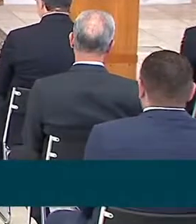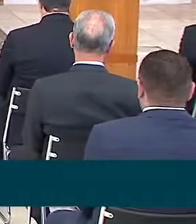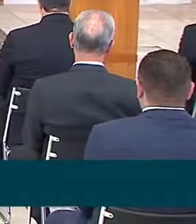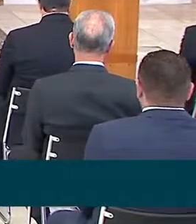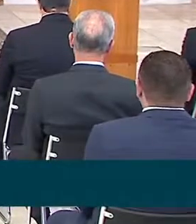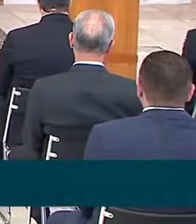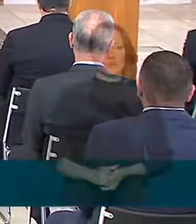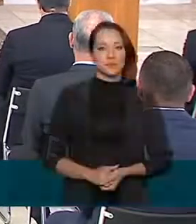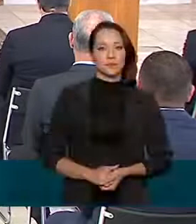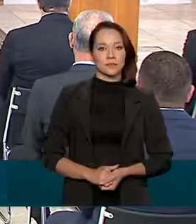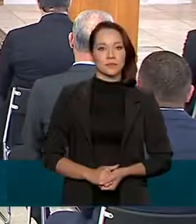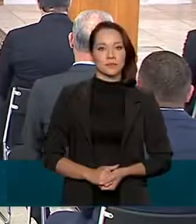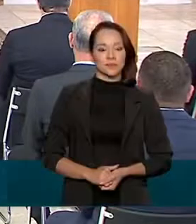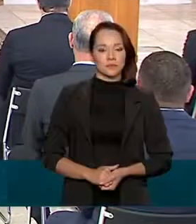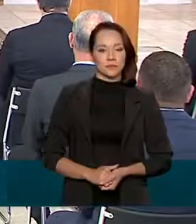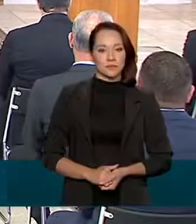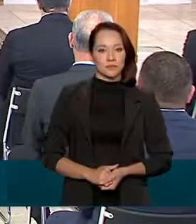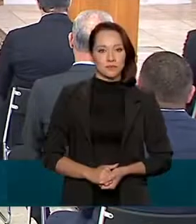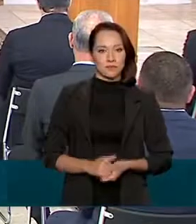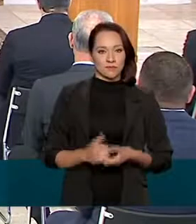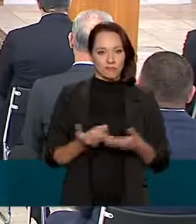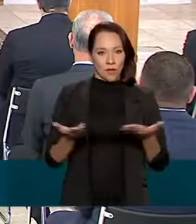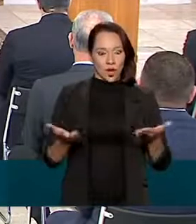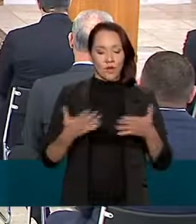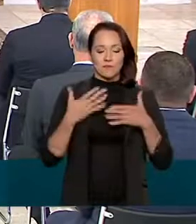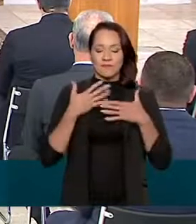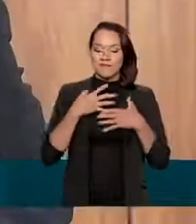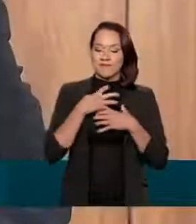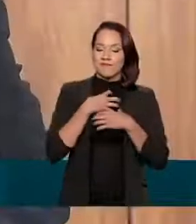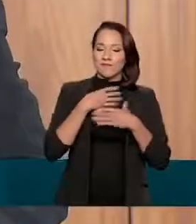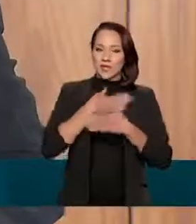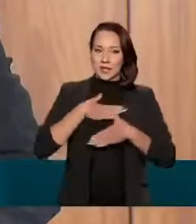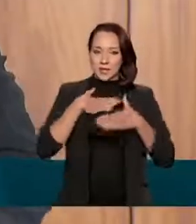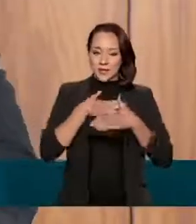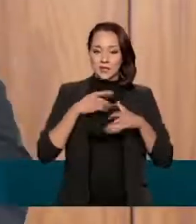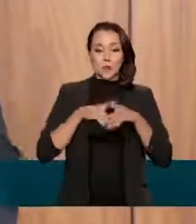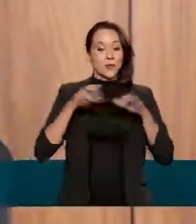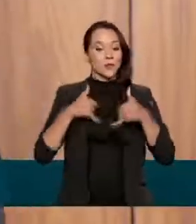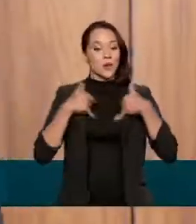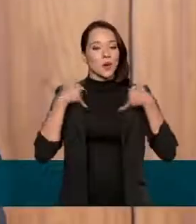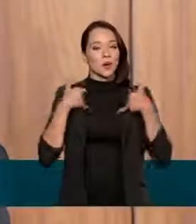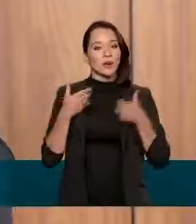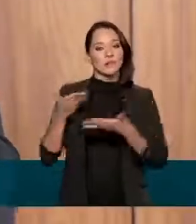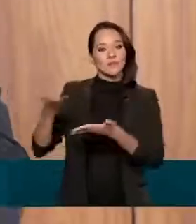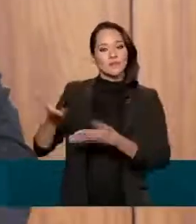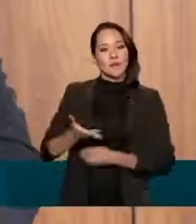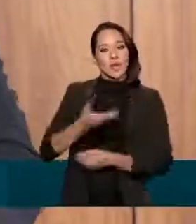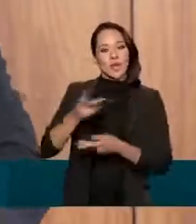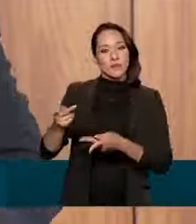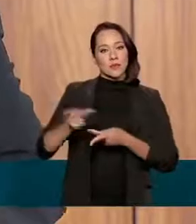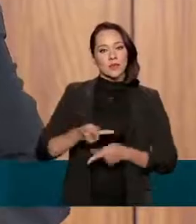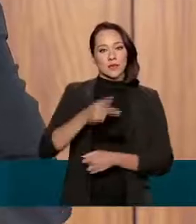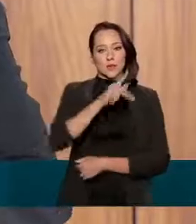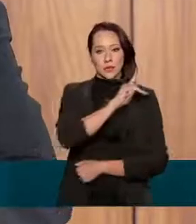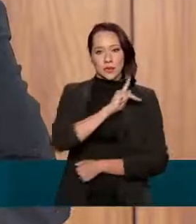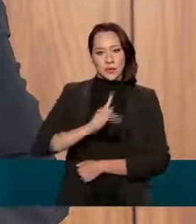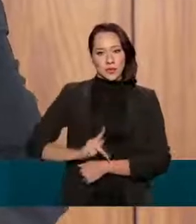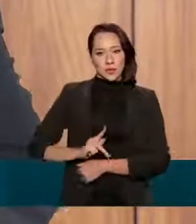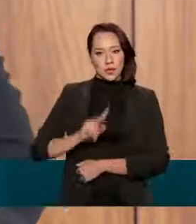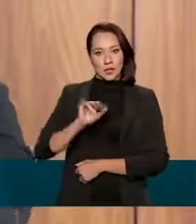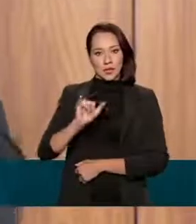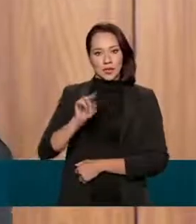é motivo de cassação e Honra receber a visita do presidente